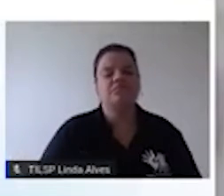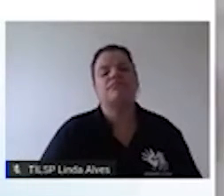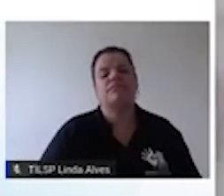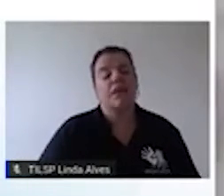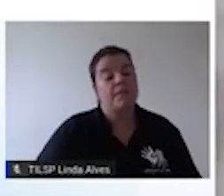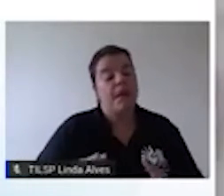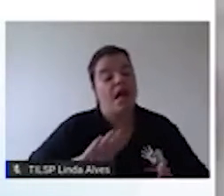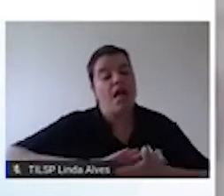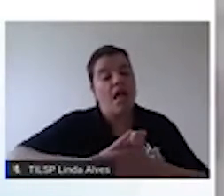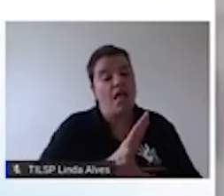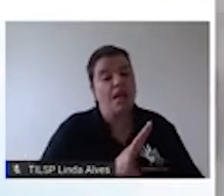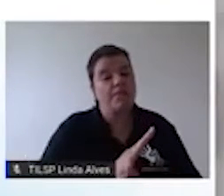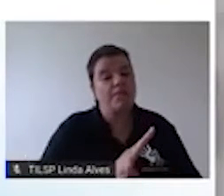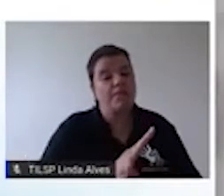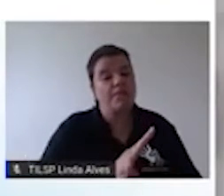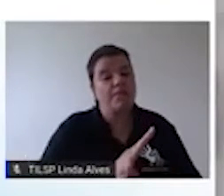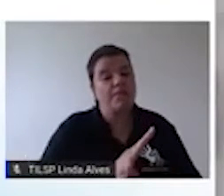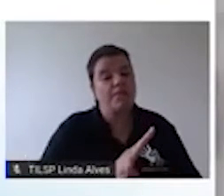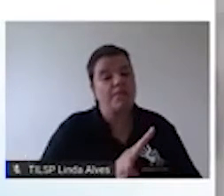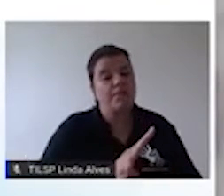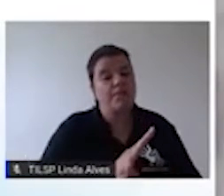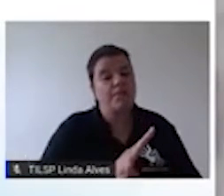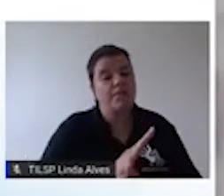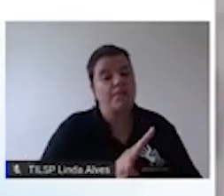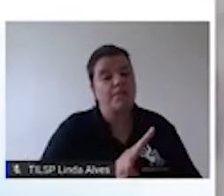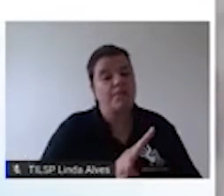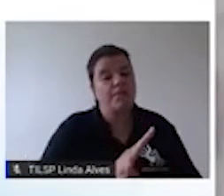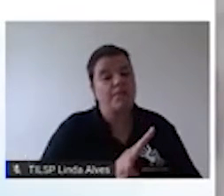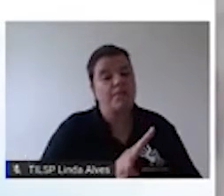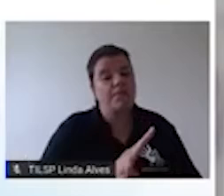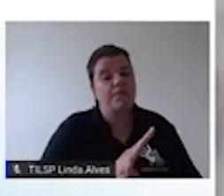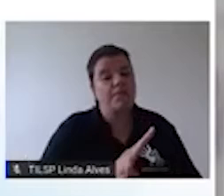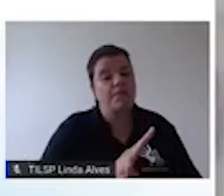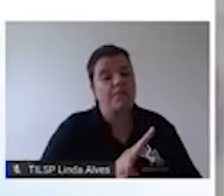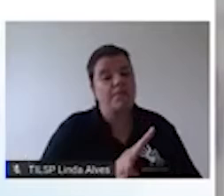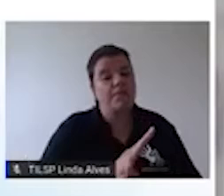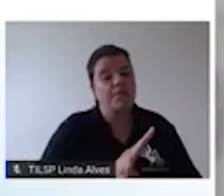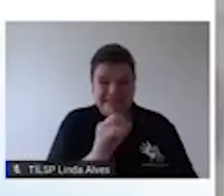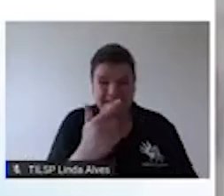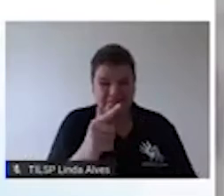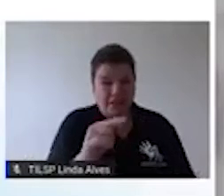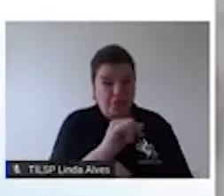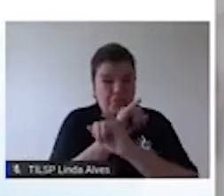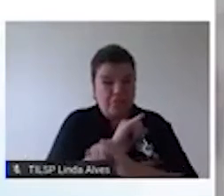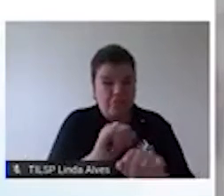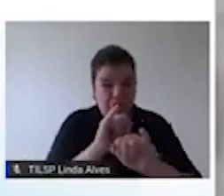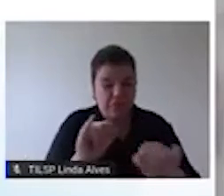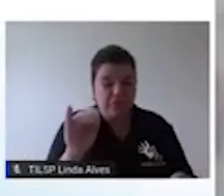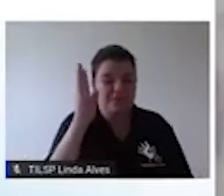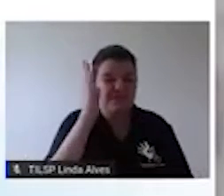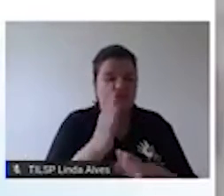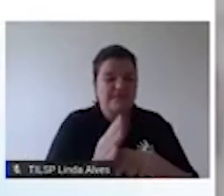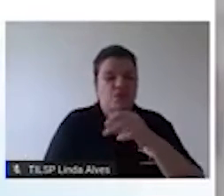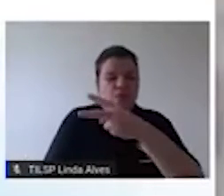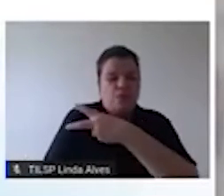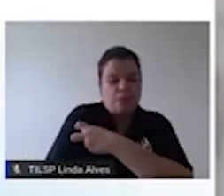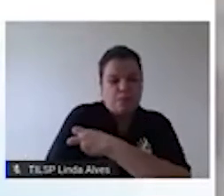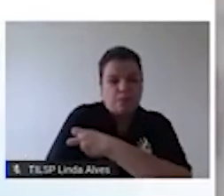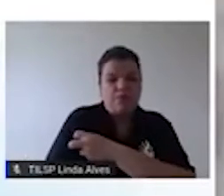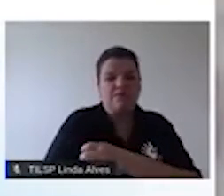a poliomielite do Brasil. Agora, se não houver, se disser que não, se continuar com